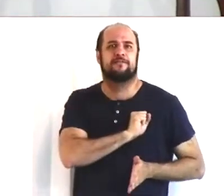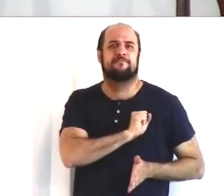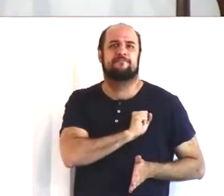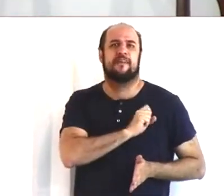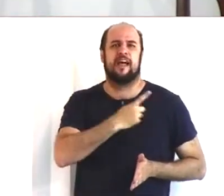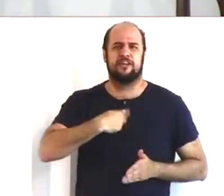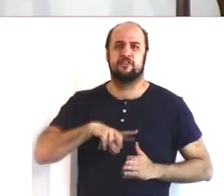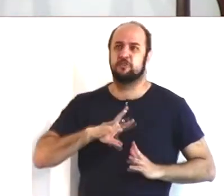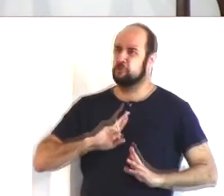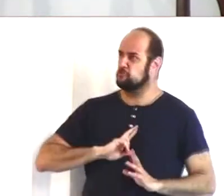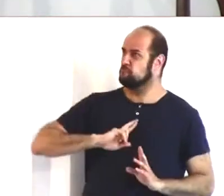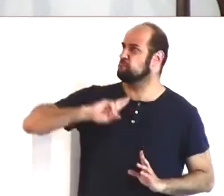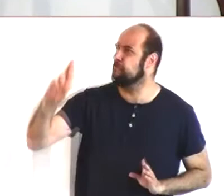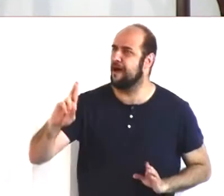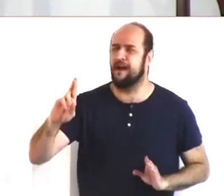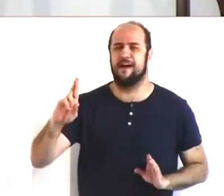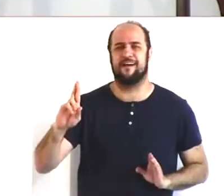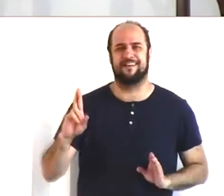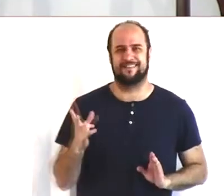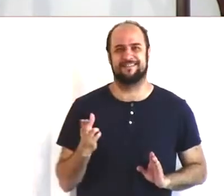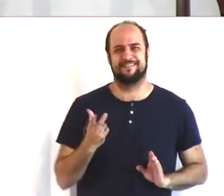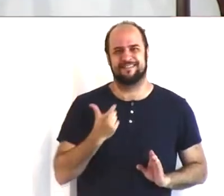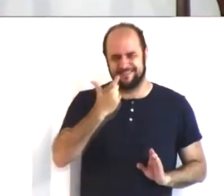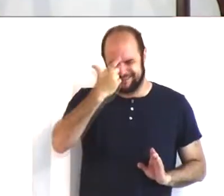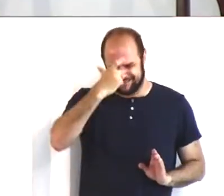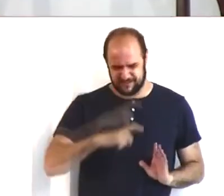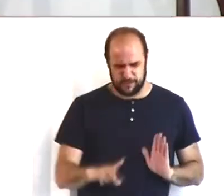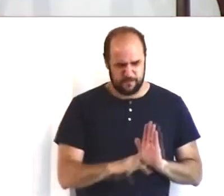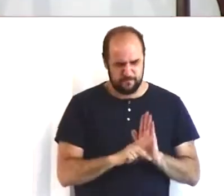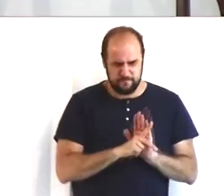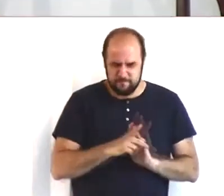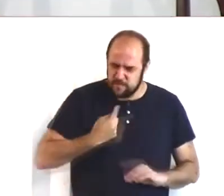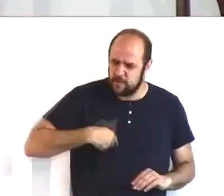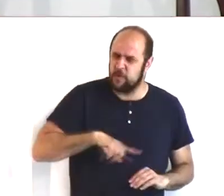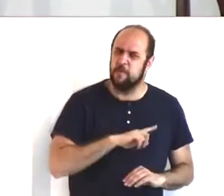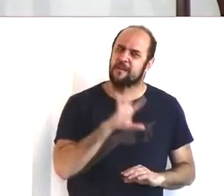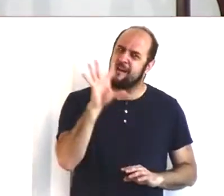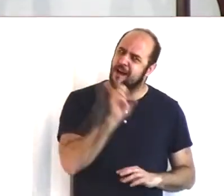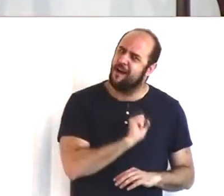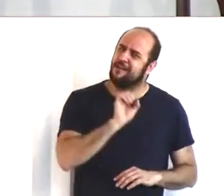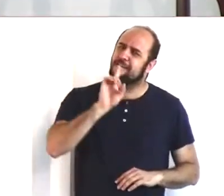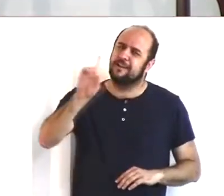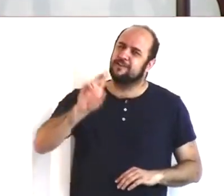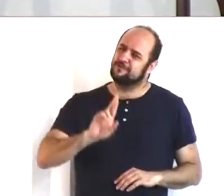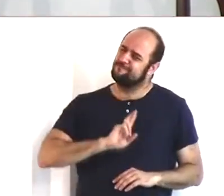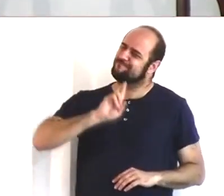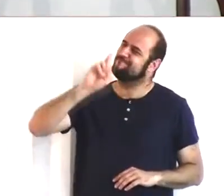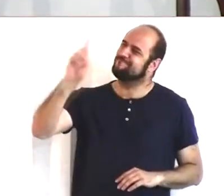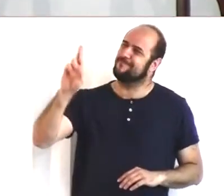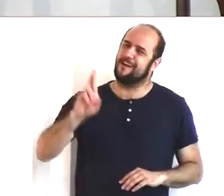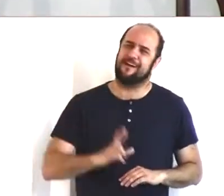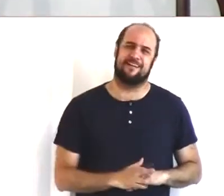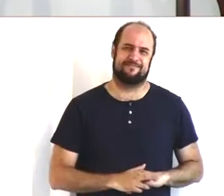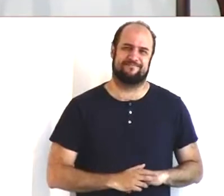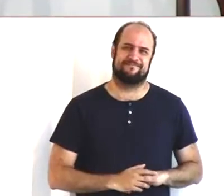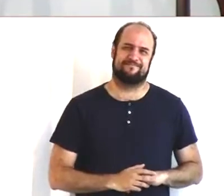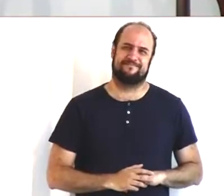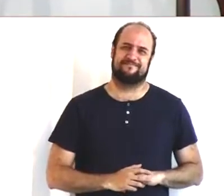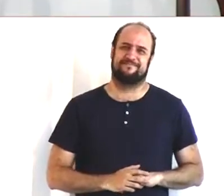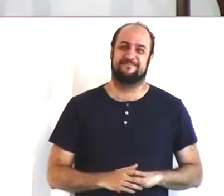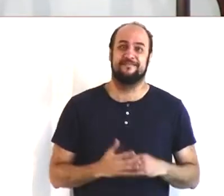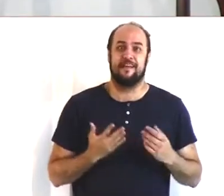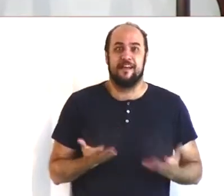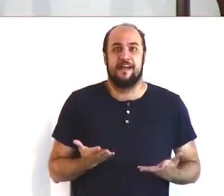reação. Amar a Deus não é uma atitude inerente nossa. Amar a Deus é uma resposta ao amor de